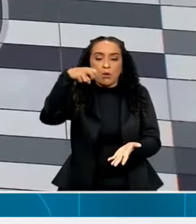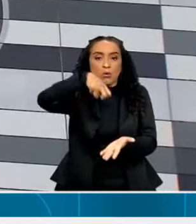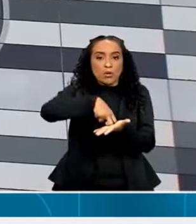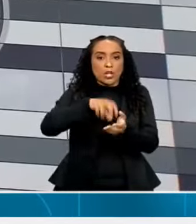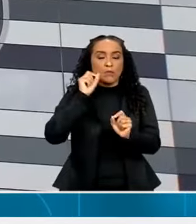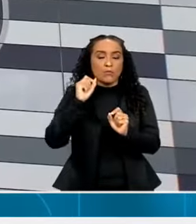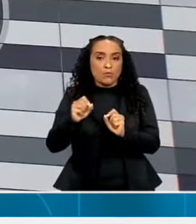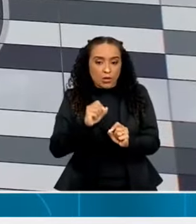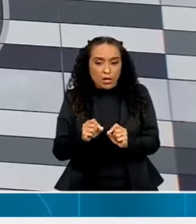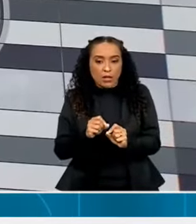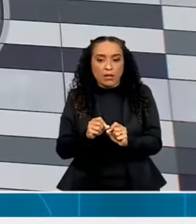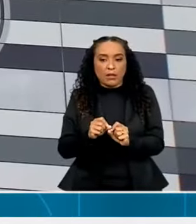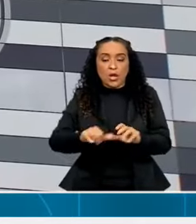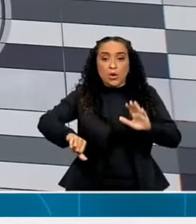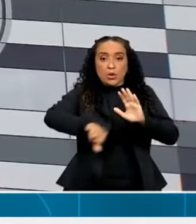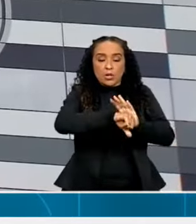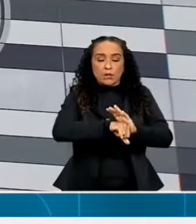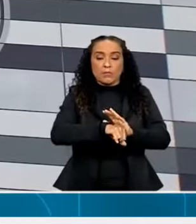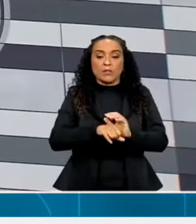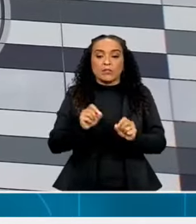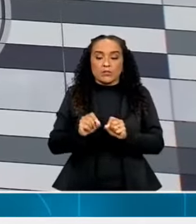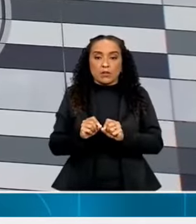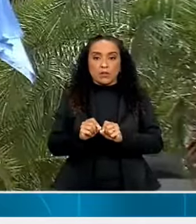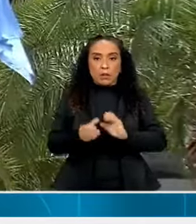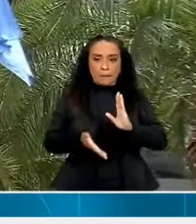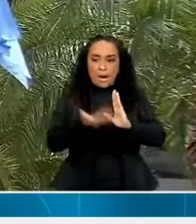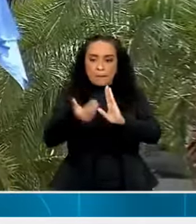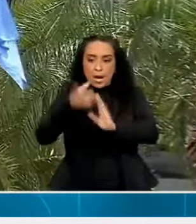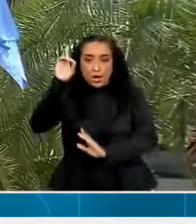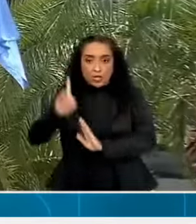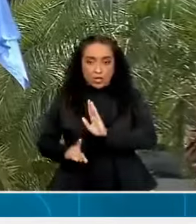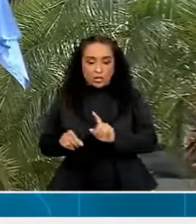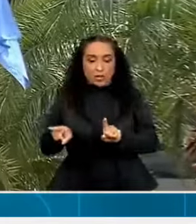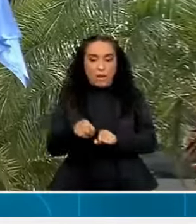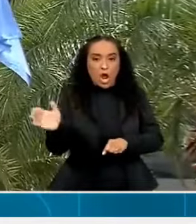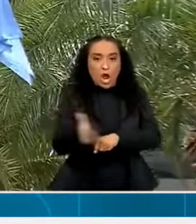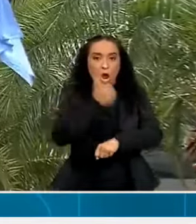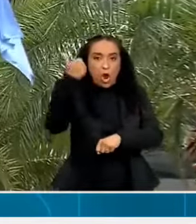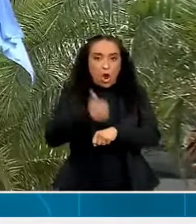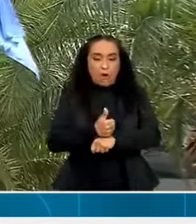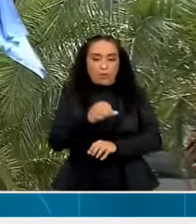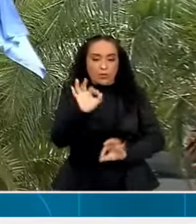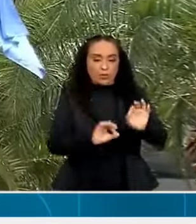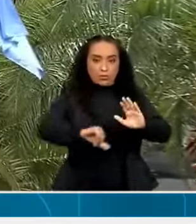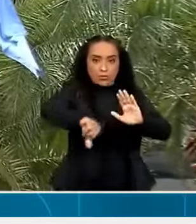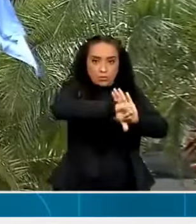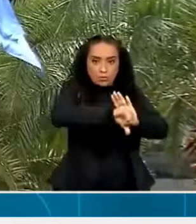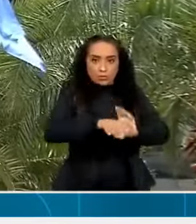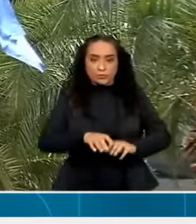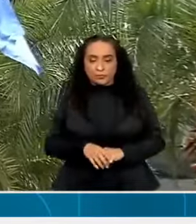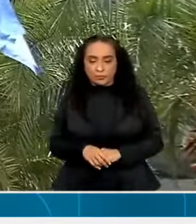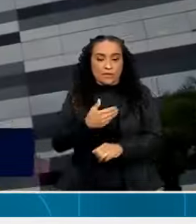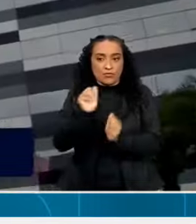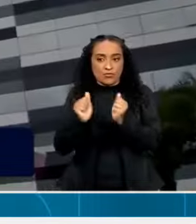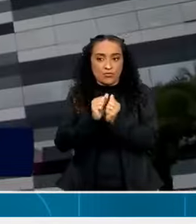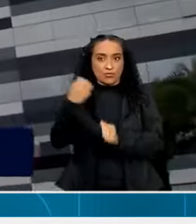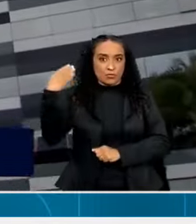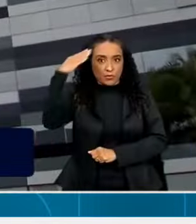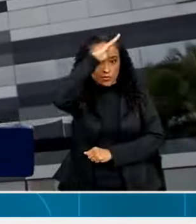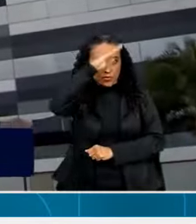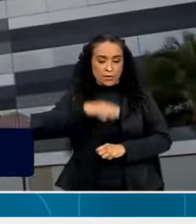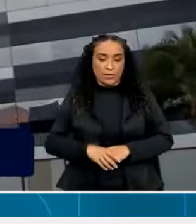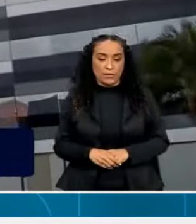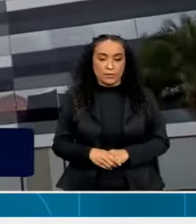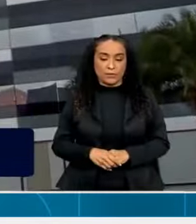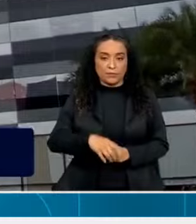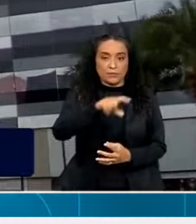descredibilizou as urnas eletrônicas, razão que o tornou inelegível até 2030, e levou 2 dias para reconhecer